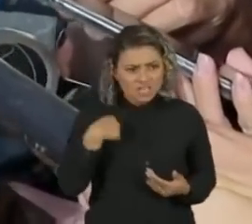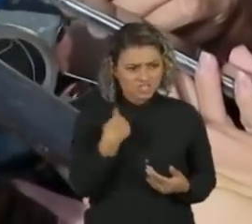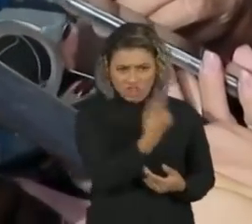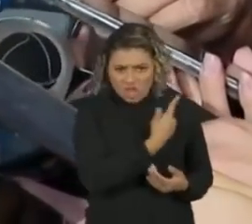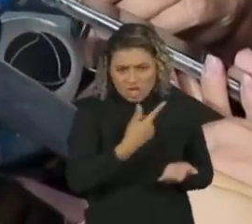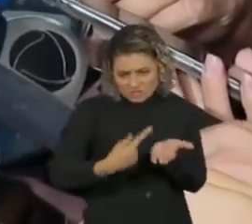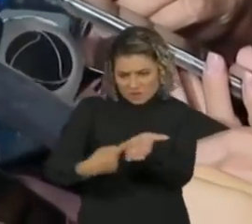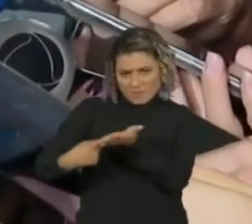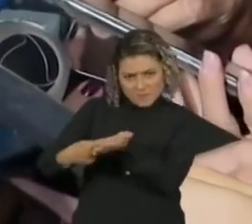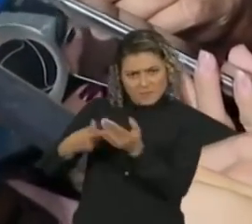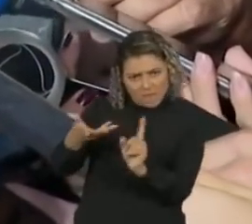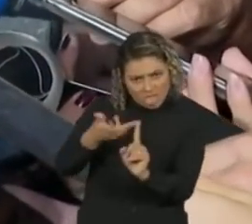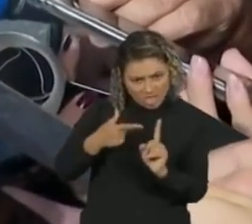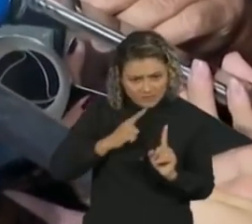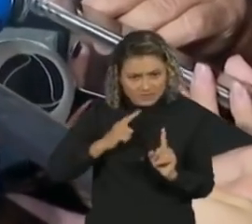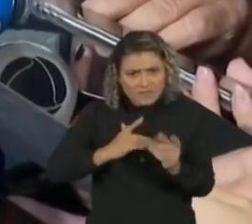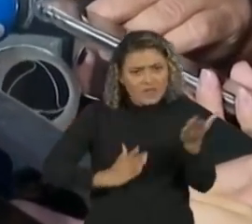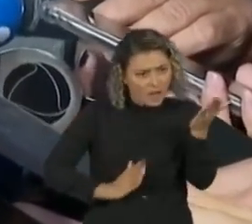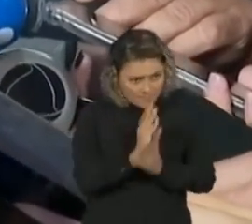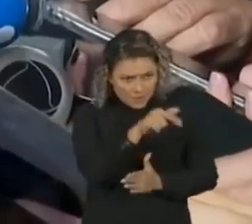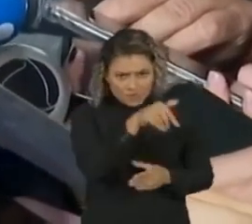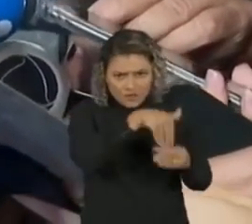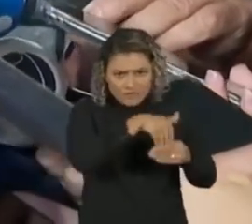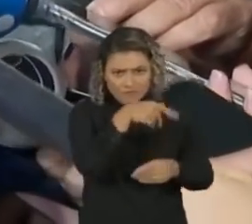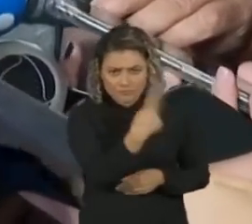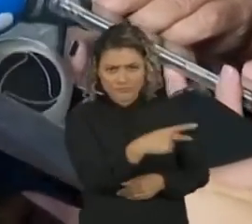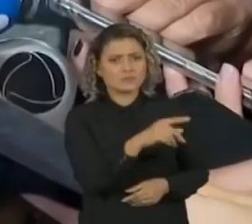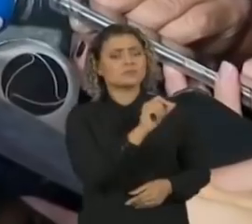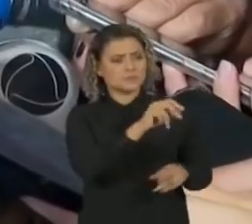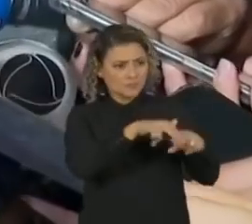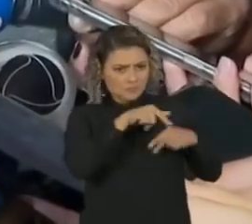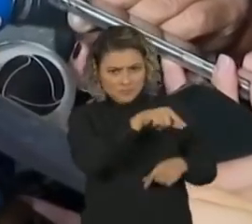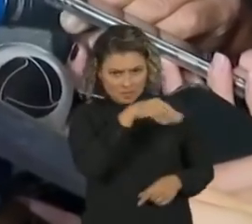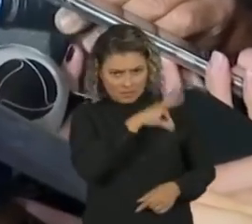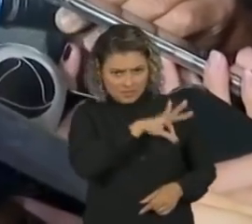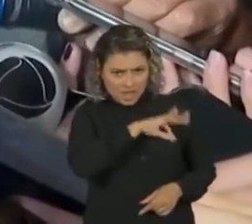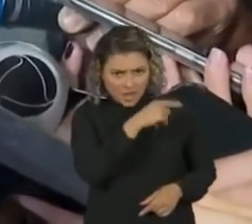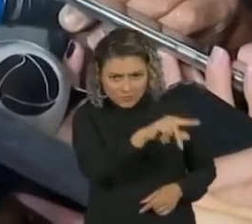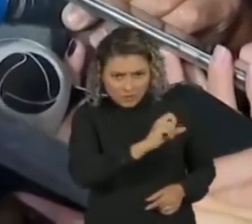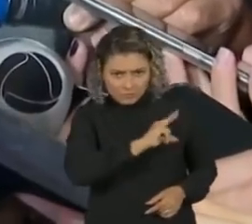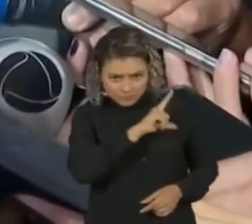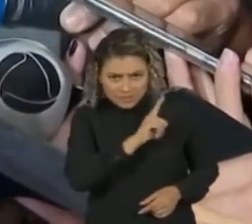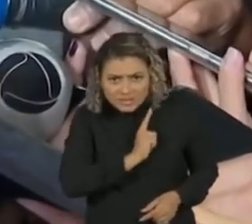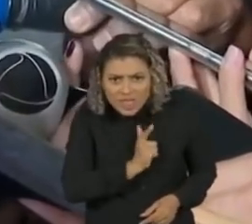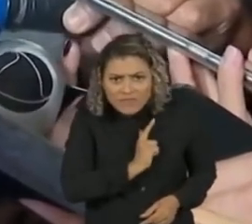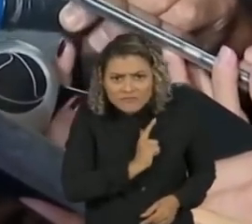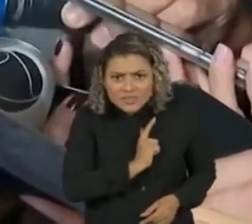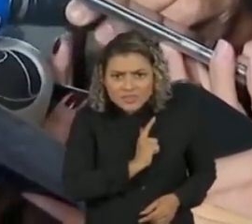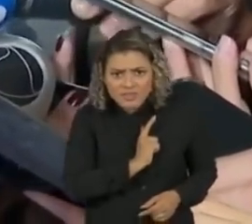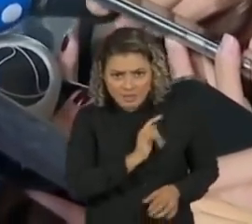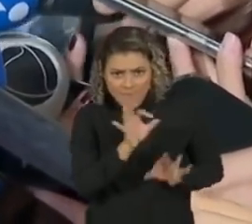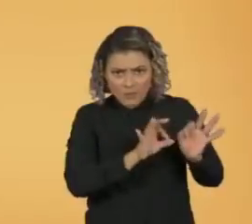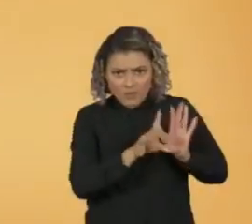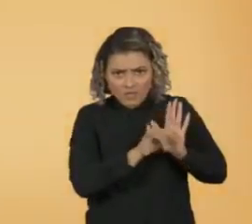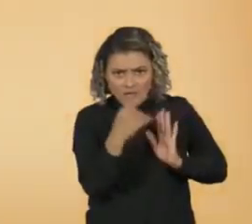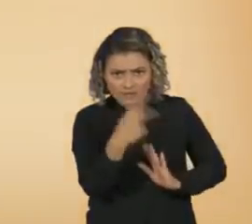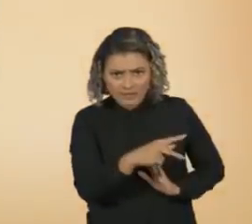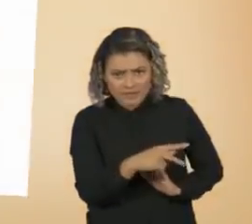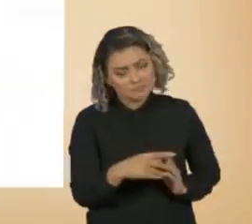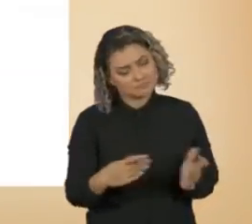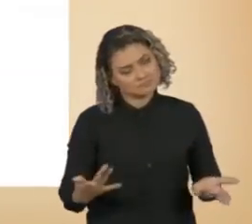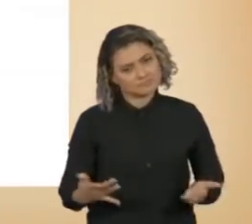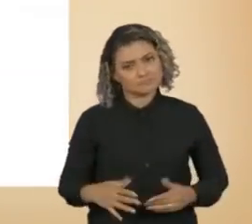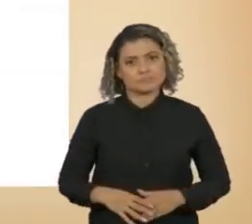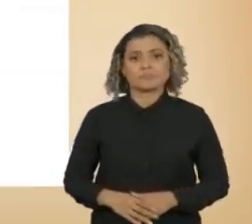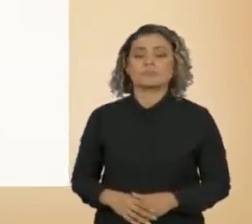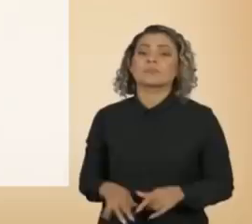parlamento foi chantageado por ele ou por alguém para votar, ou chantageou alguém para votar o projeto de lei das Forças Armadas. Em tom